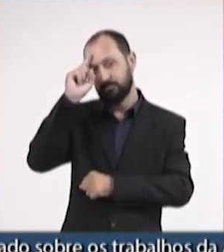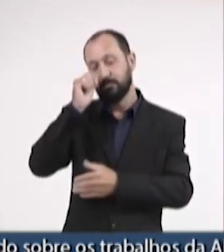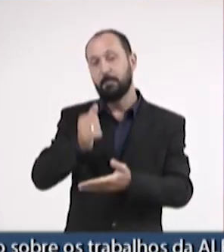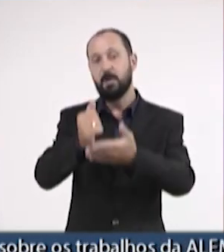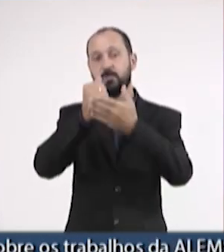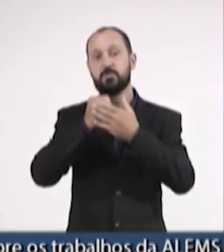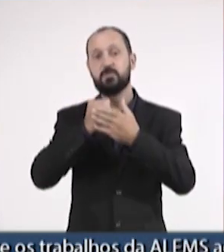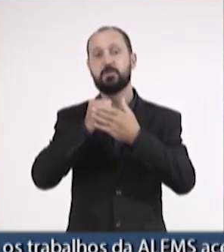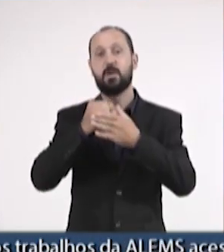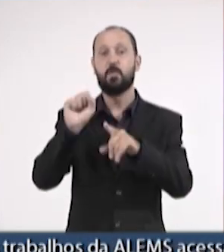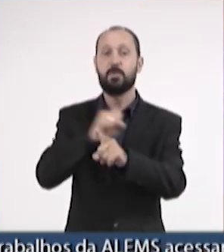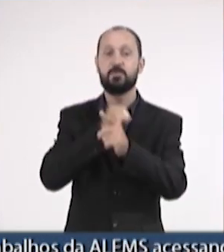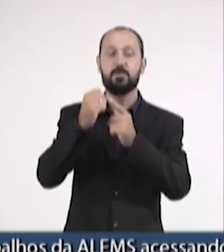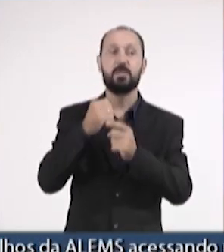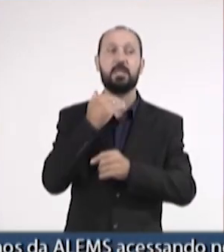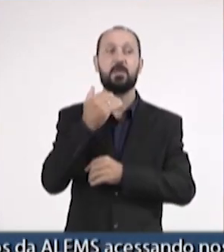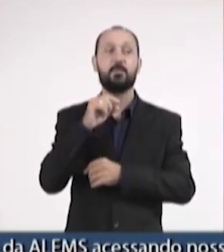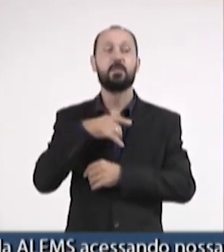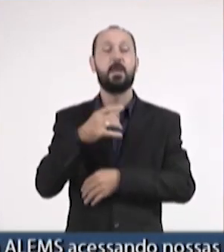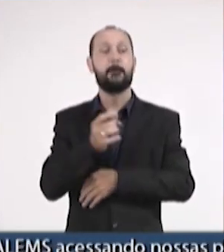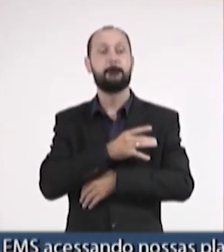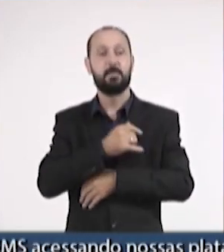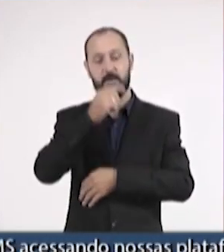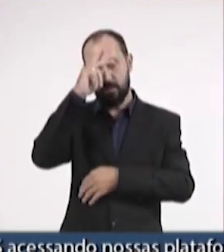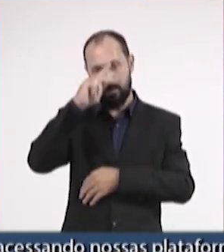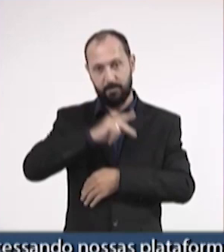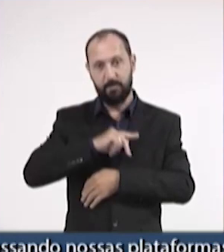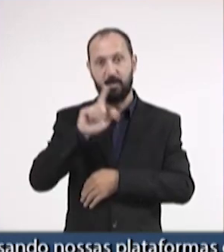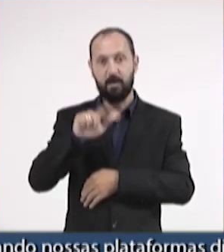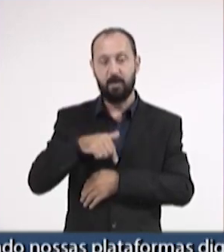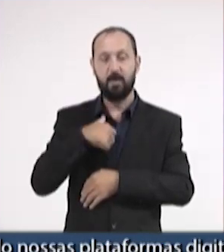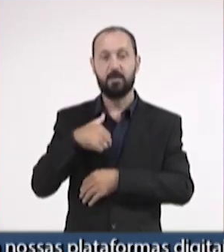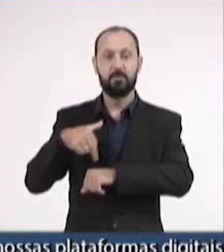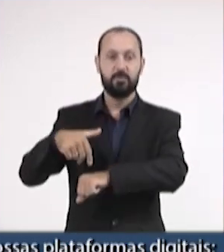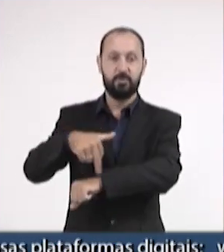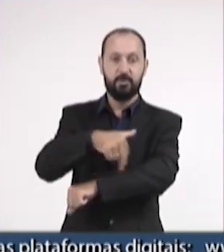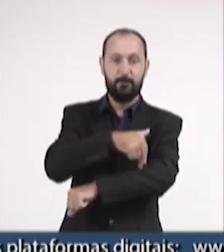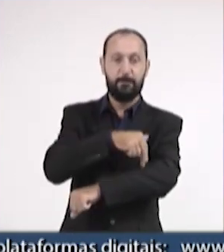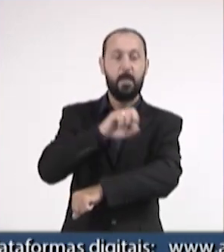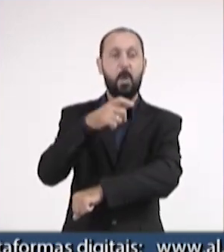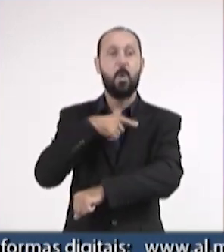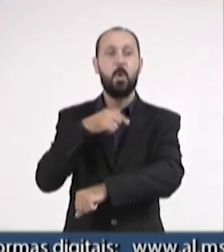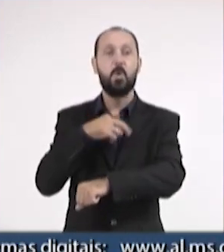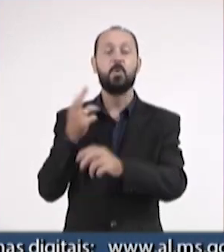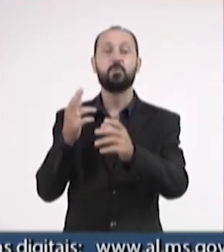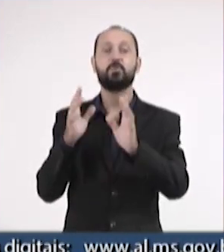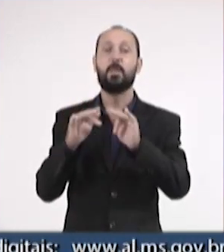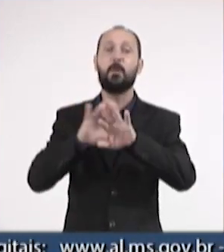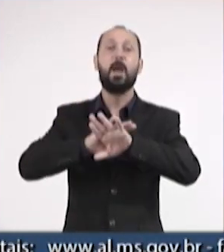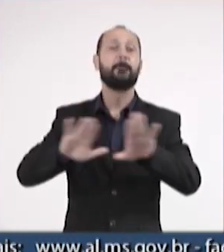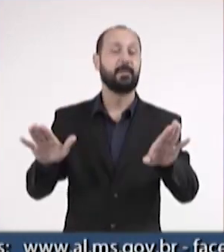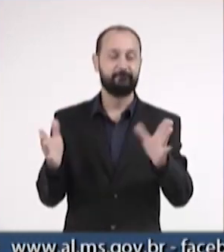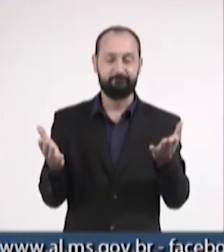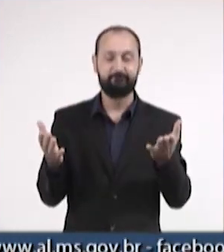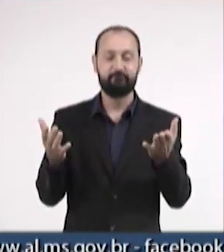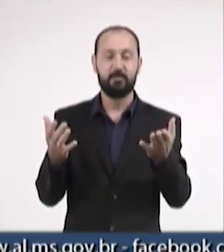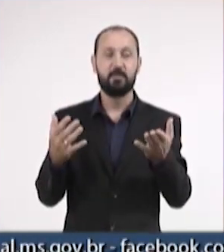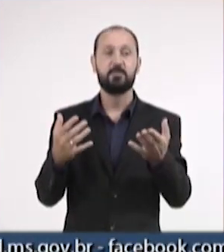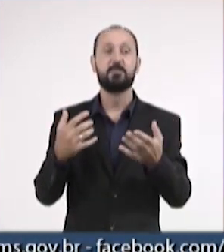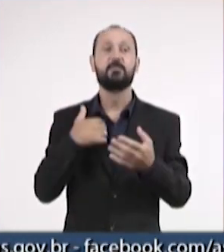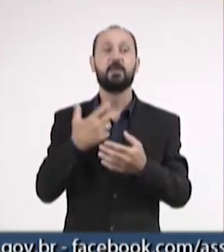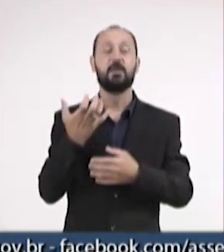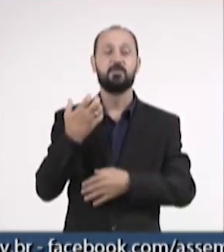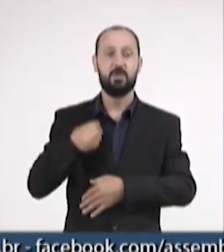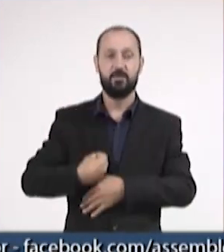de uma sociedade que nenhuma mulher tenha medo de ser quem ela é, de andar na rua ou de terminar um relacionamento. Nós não vamos abrir mão de